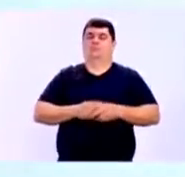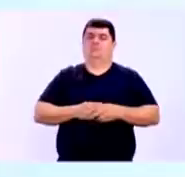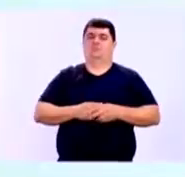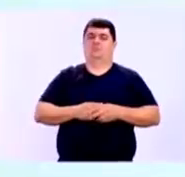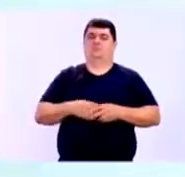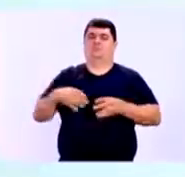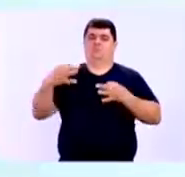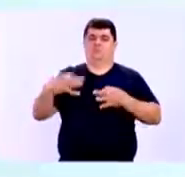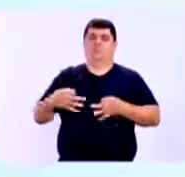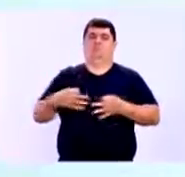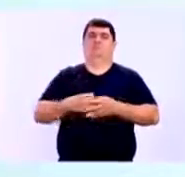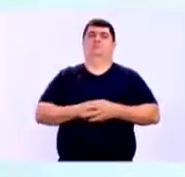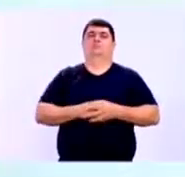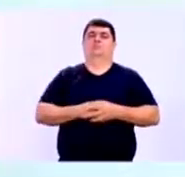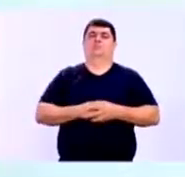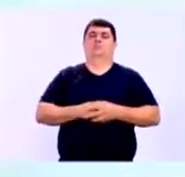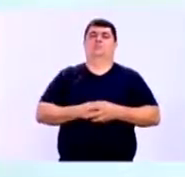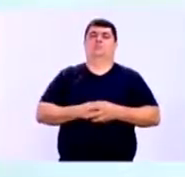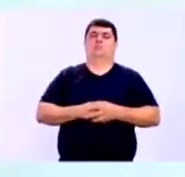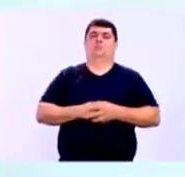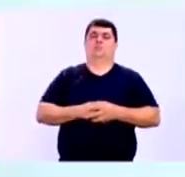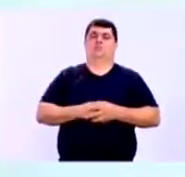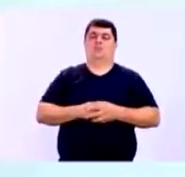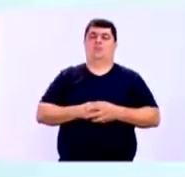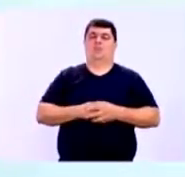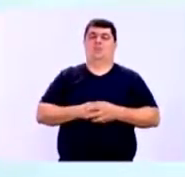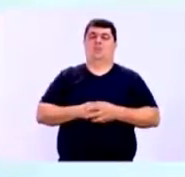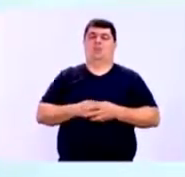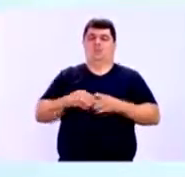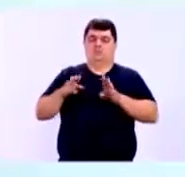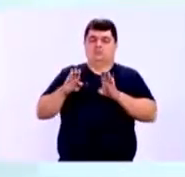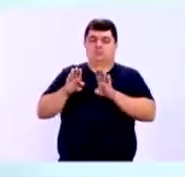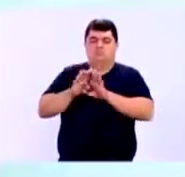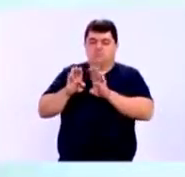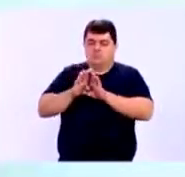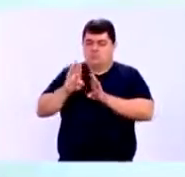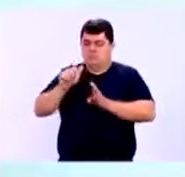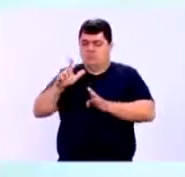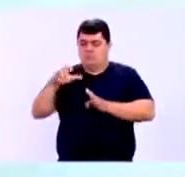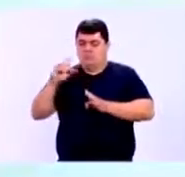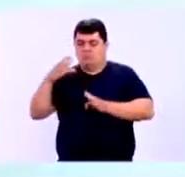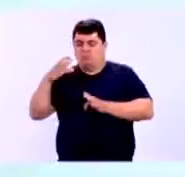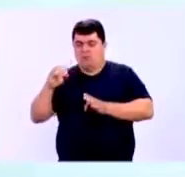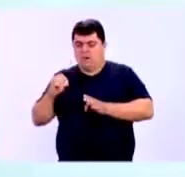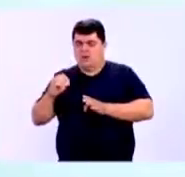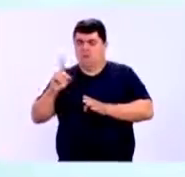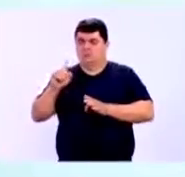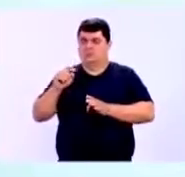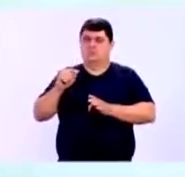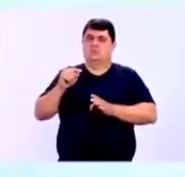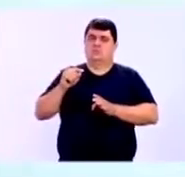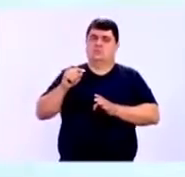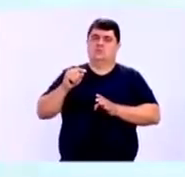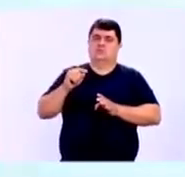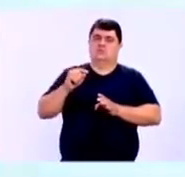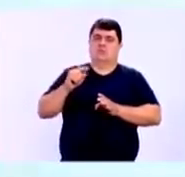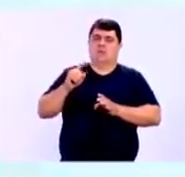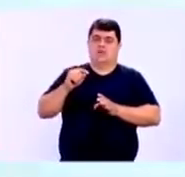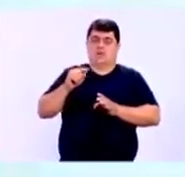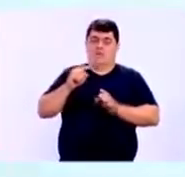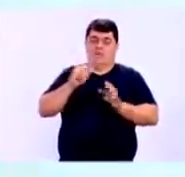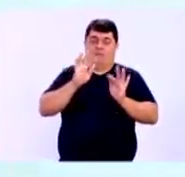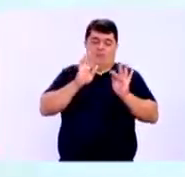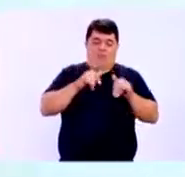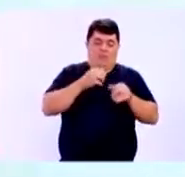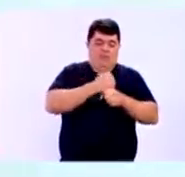Então, o fechamento do balanço, o fechamento da elaboração das demonstrações é o encerramento do